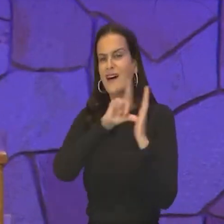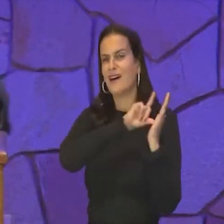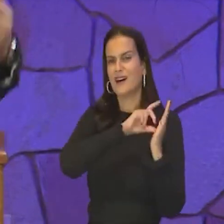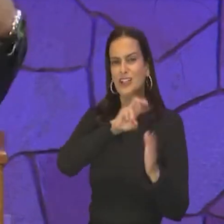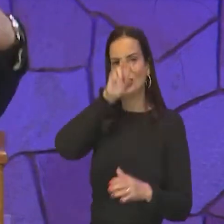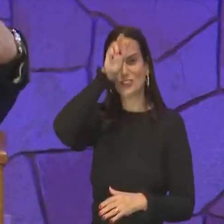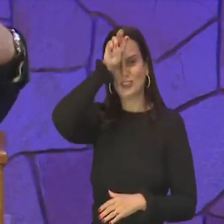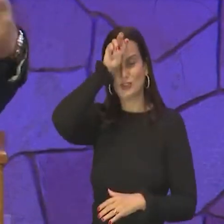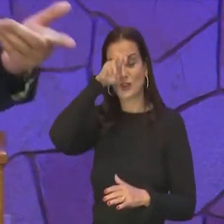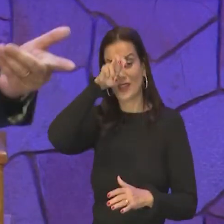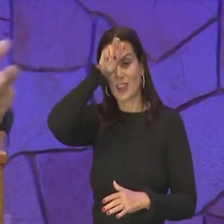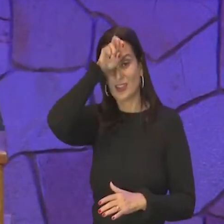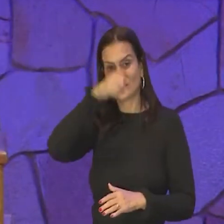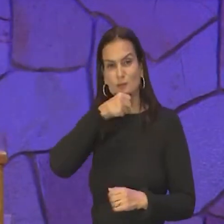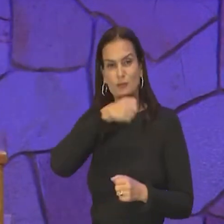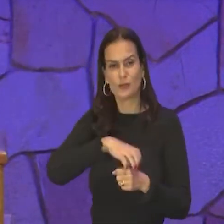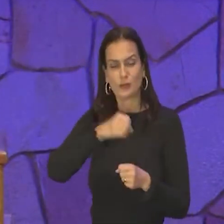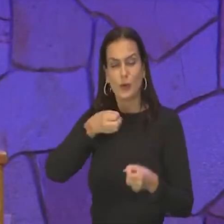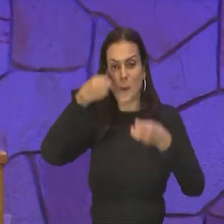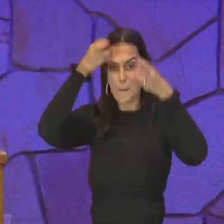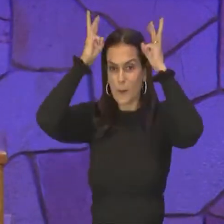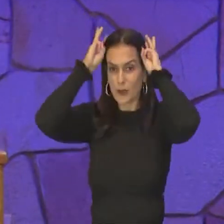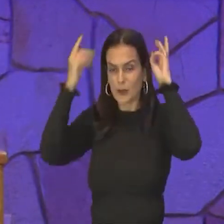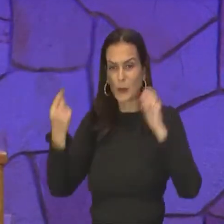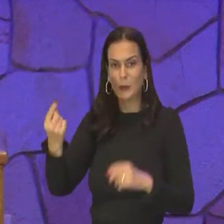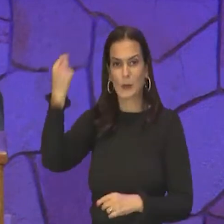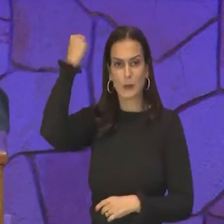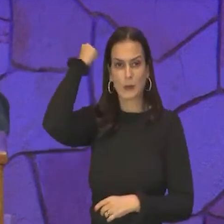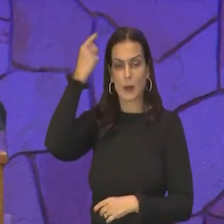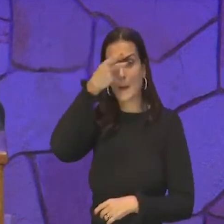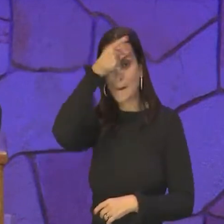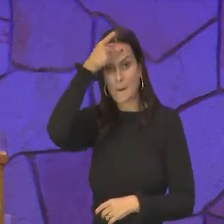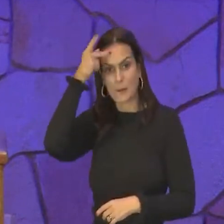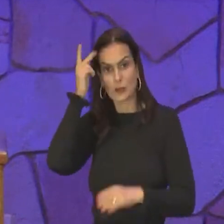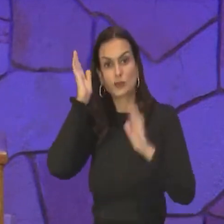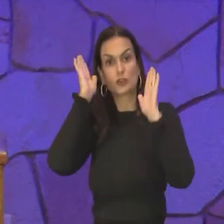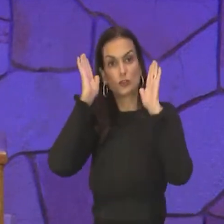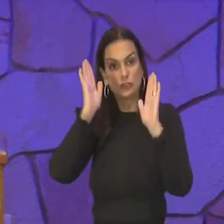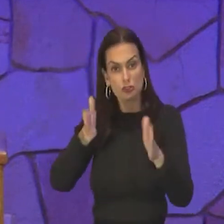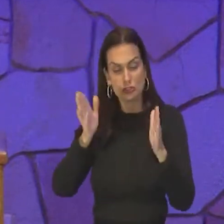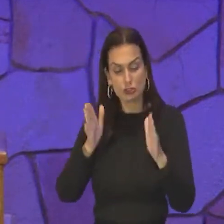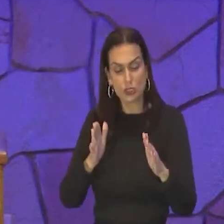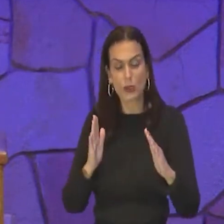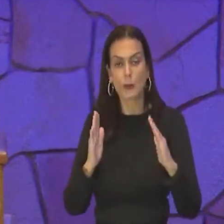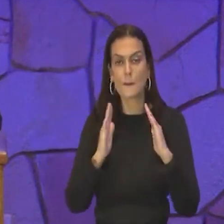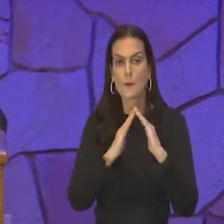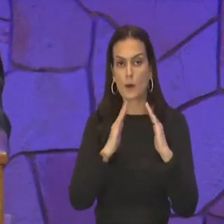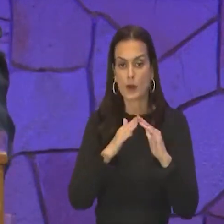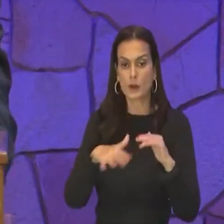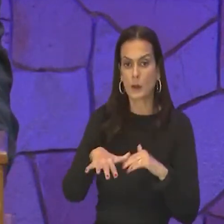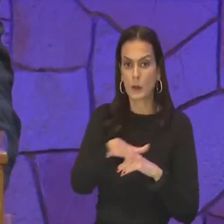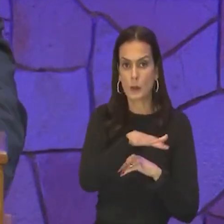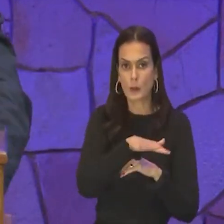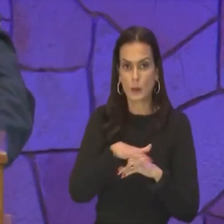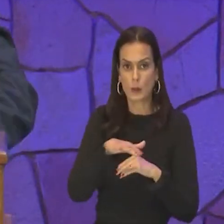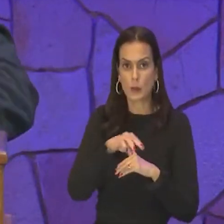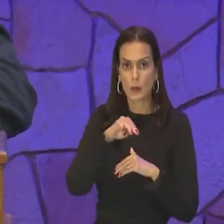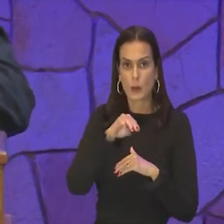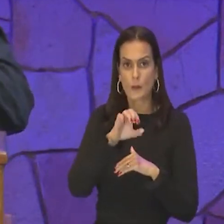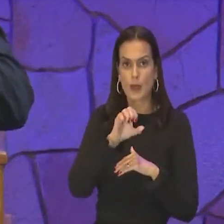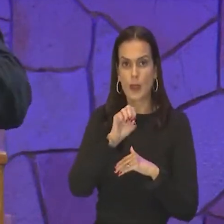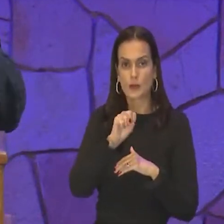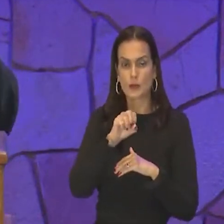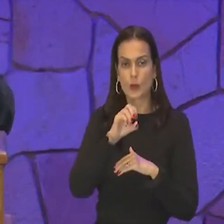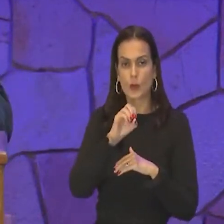o Egito antigo, da época de Moisés. Pessoas que já habitavam naquela região da Mesopotâmia, a